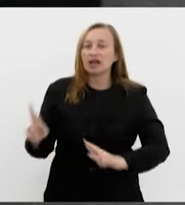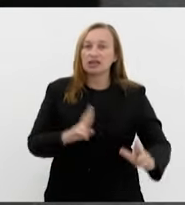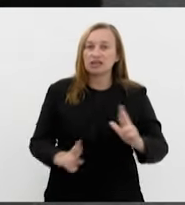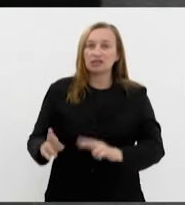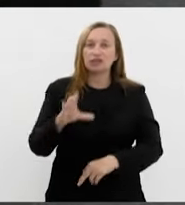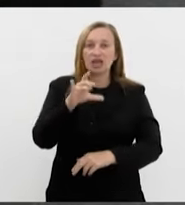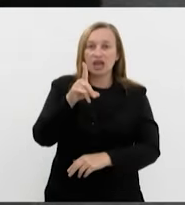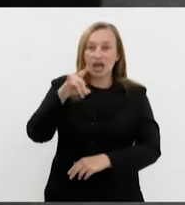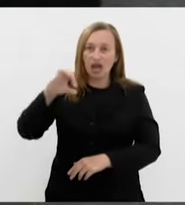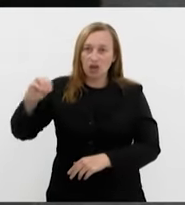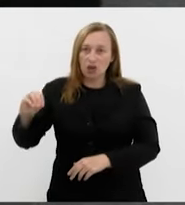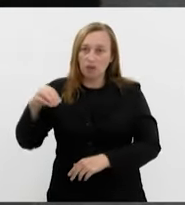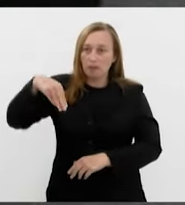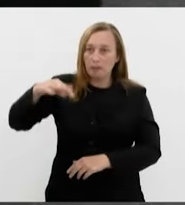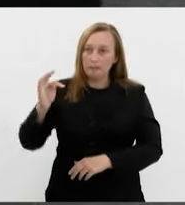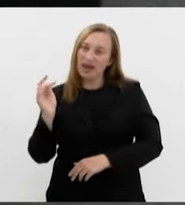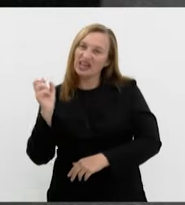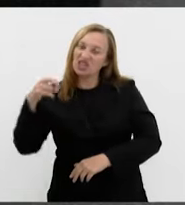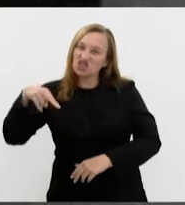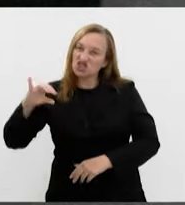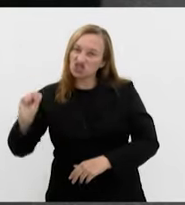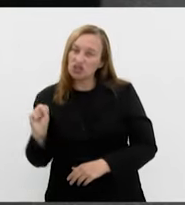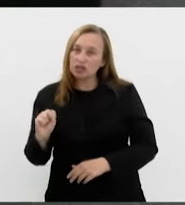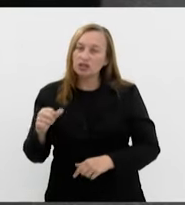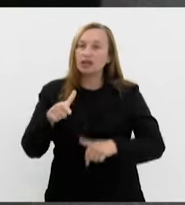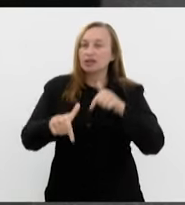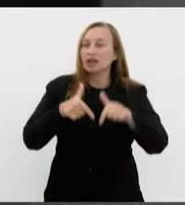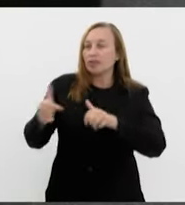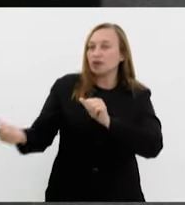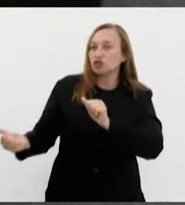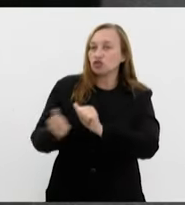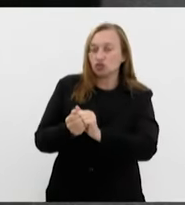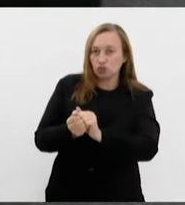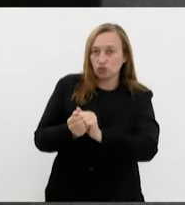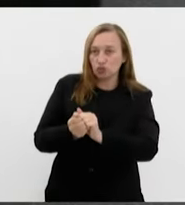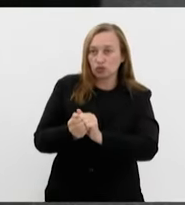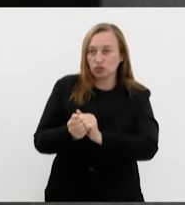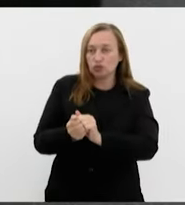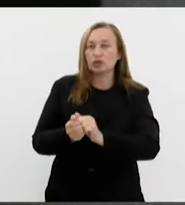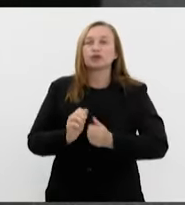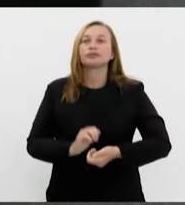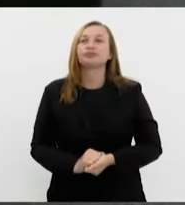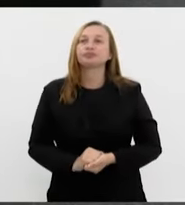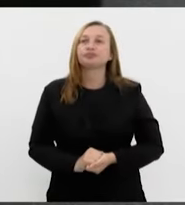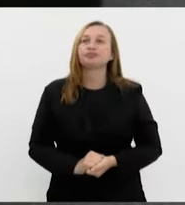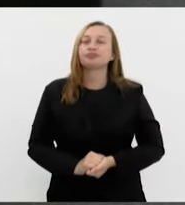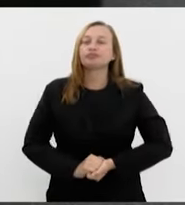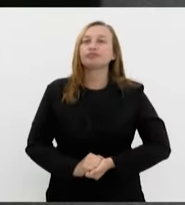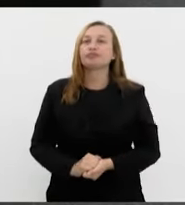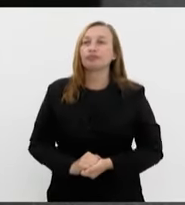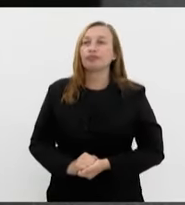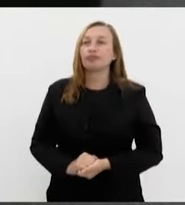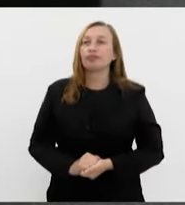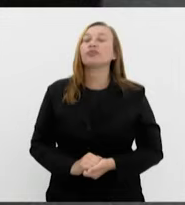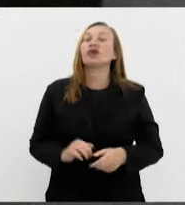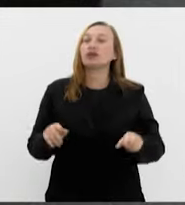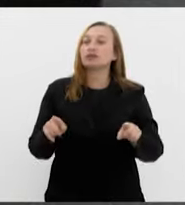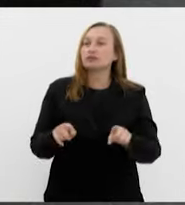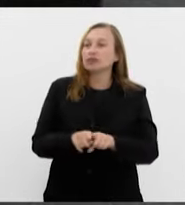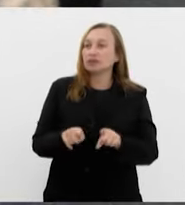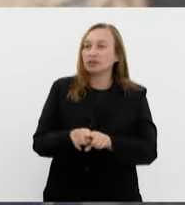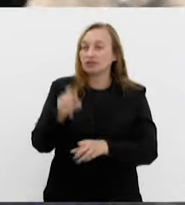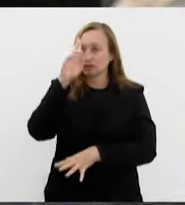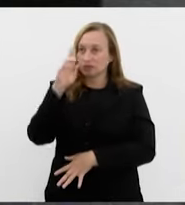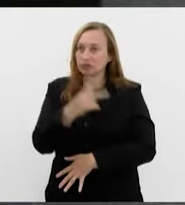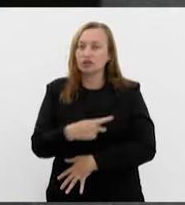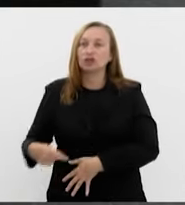Martins. Trabalhamos em conjunto com Rafael Pisciani em relação às ações daquele espaço. E da mesma maneira,